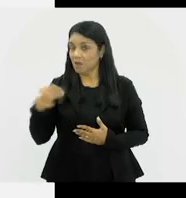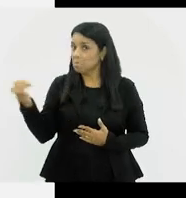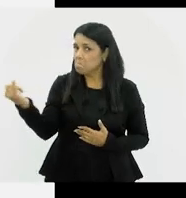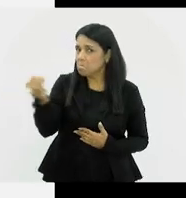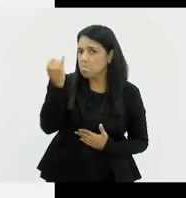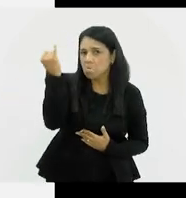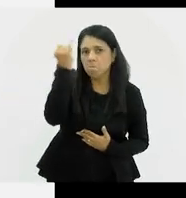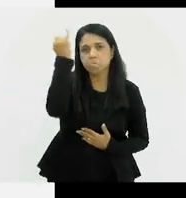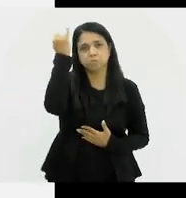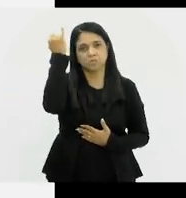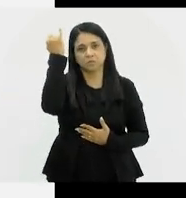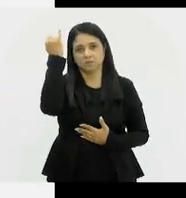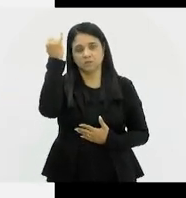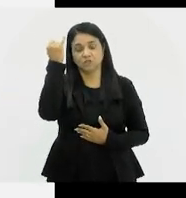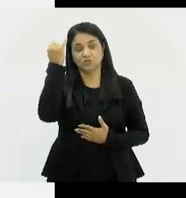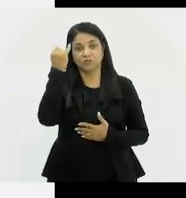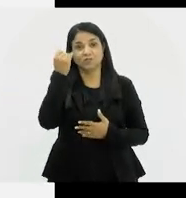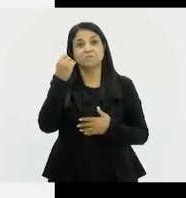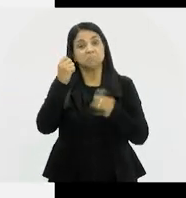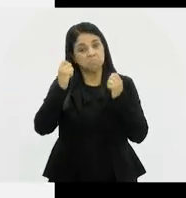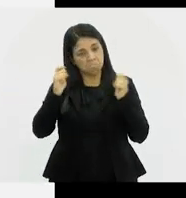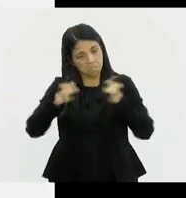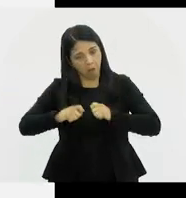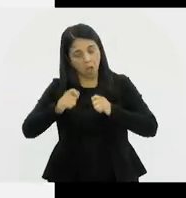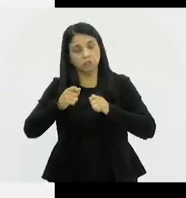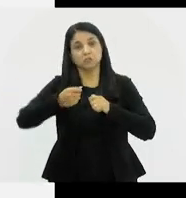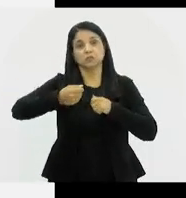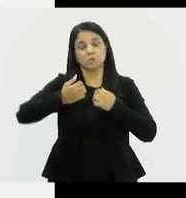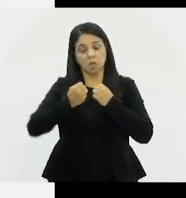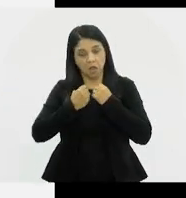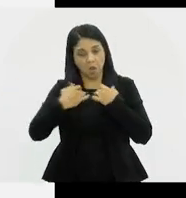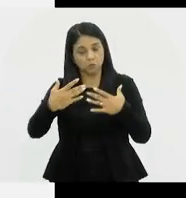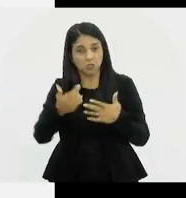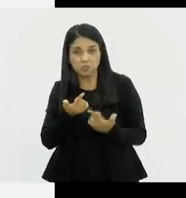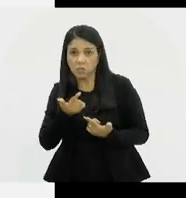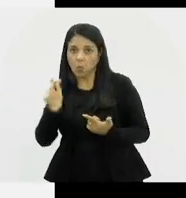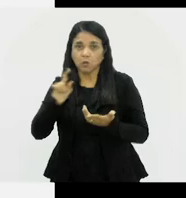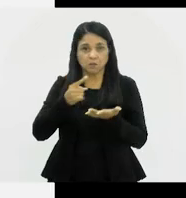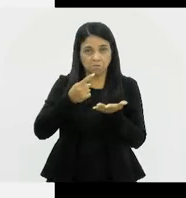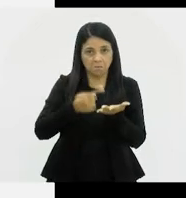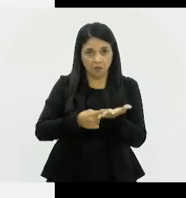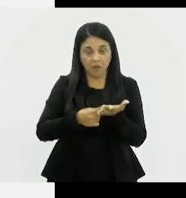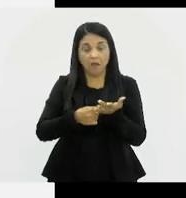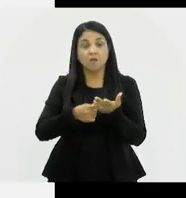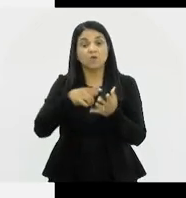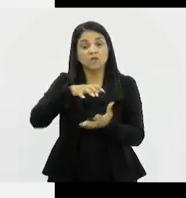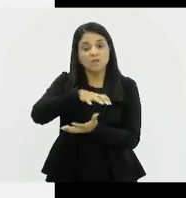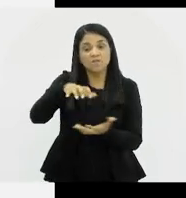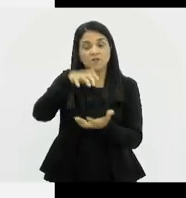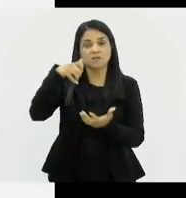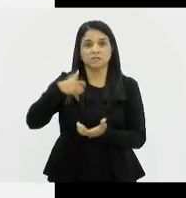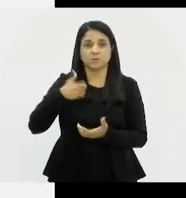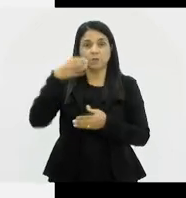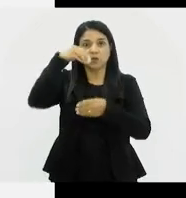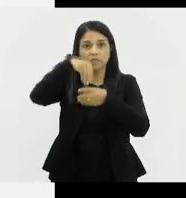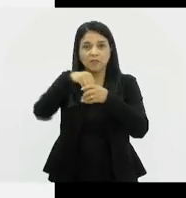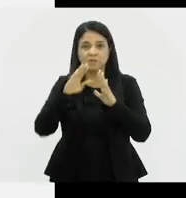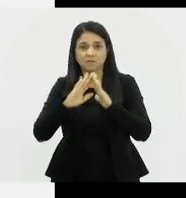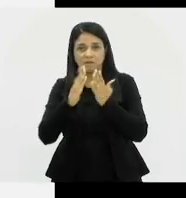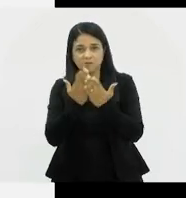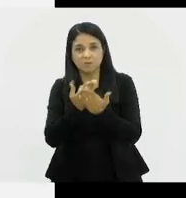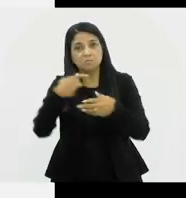uma outra audiência para colocar envelhecimento dentro das escolas, porque nós precisamos